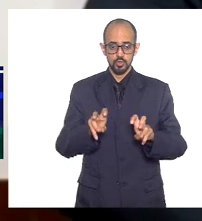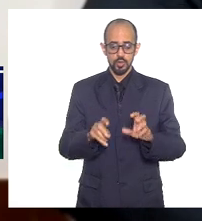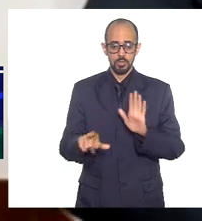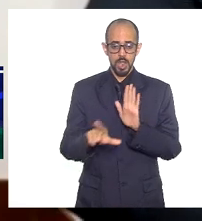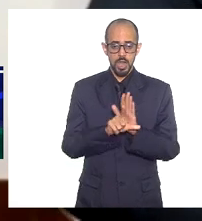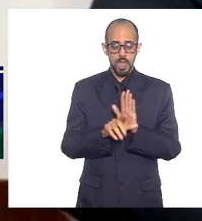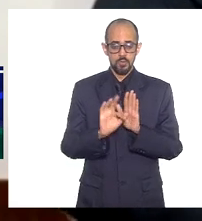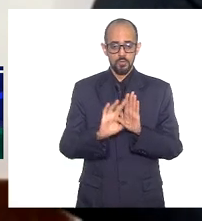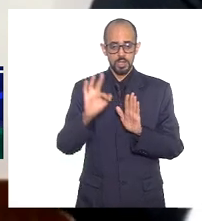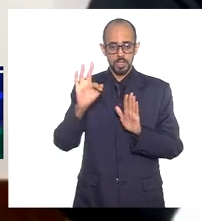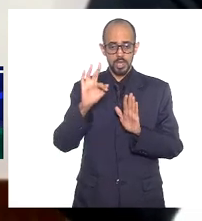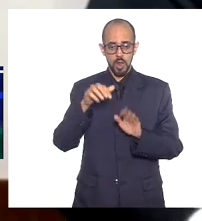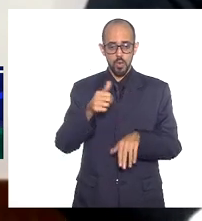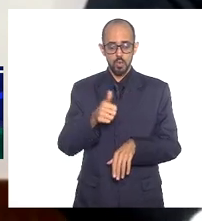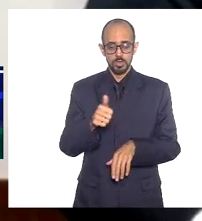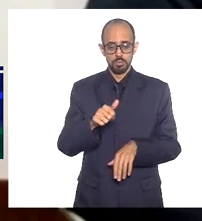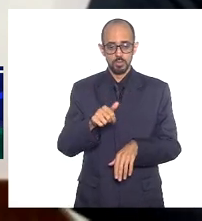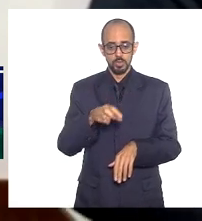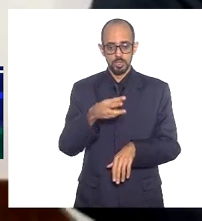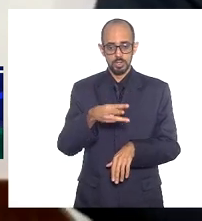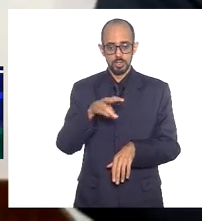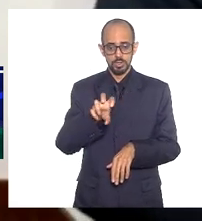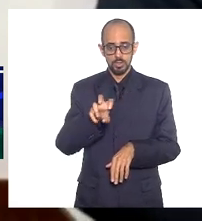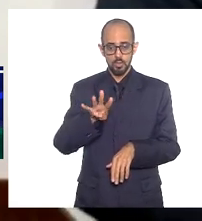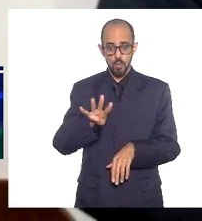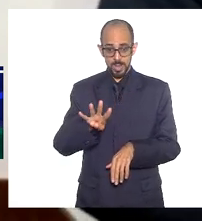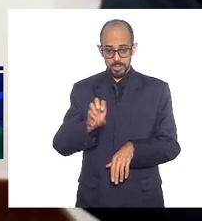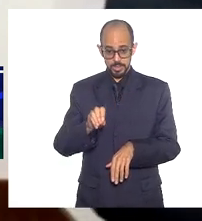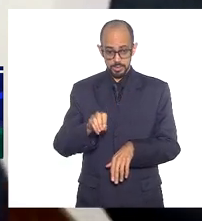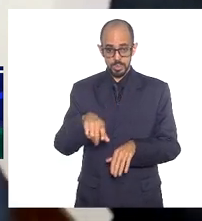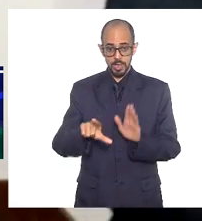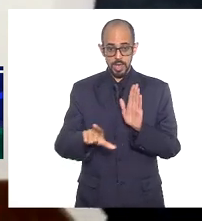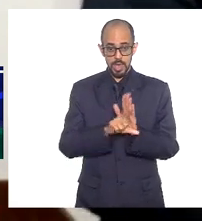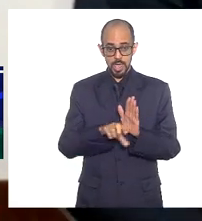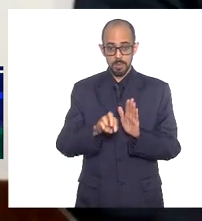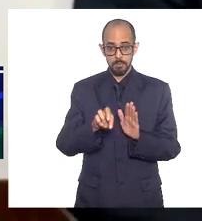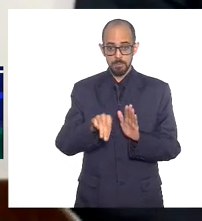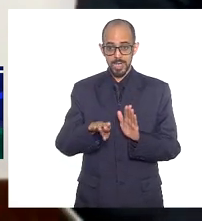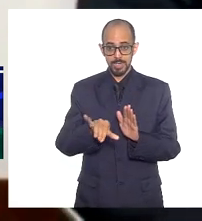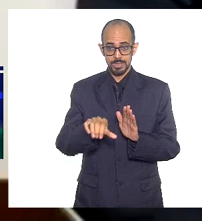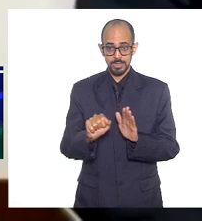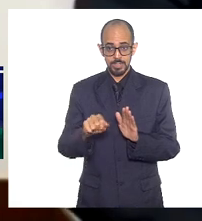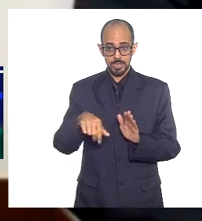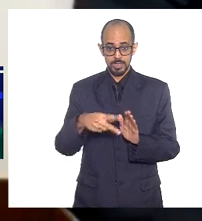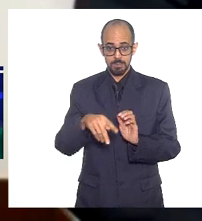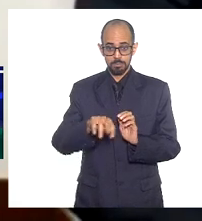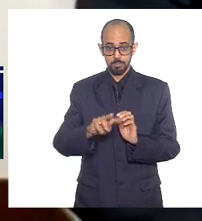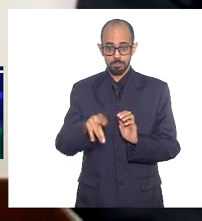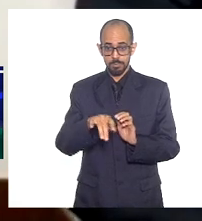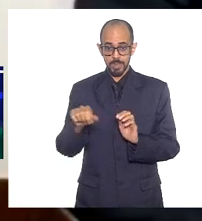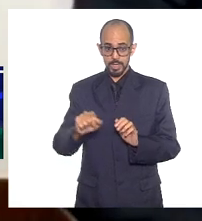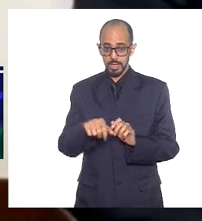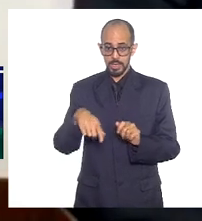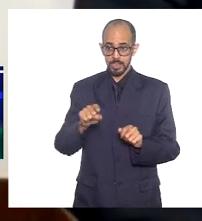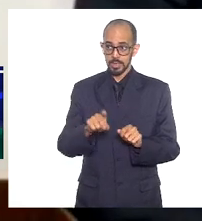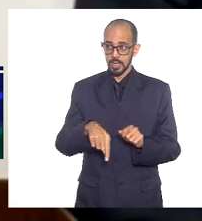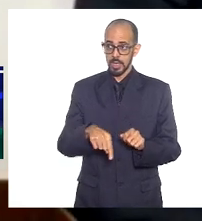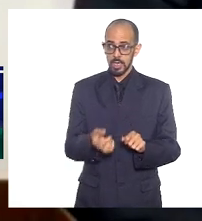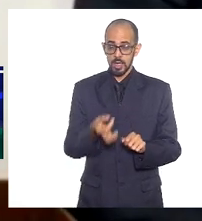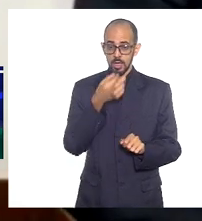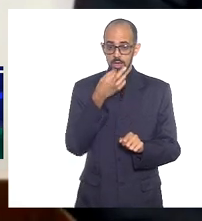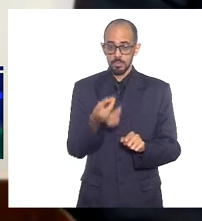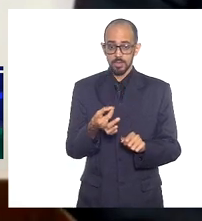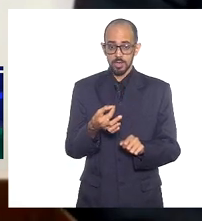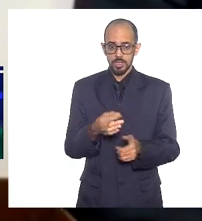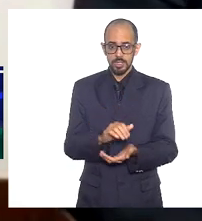11.340 de 2006, Lei Maria da PEN. Pendendo de pareceres das comissões de Constituição e Justiça, de